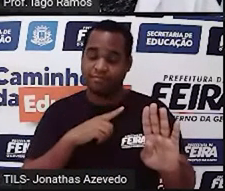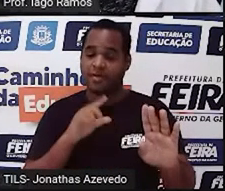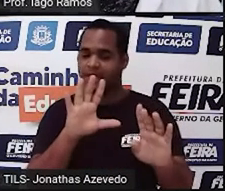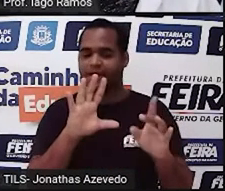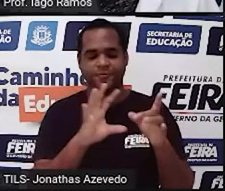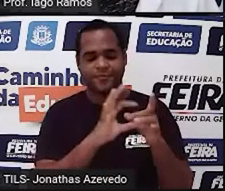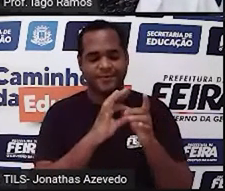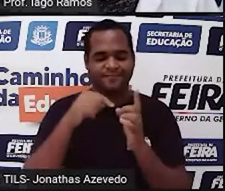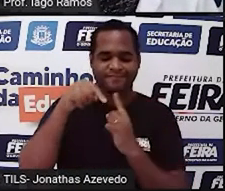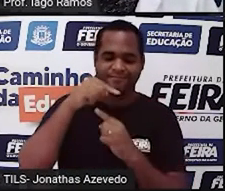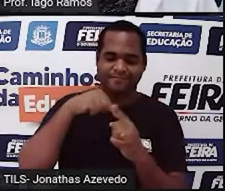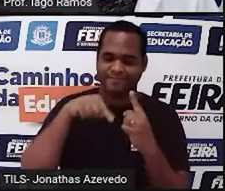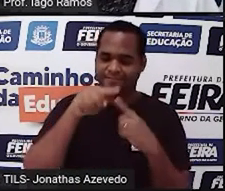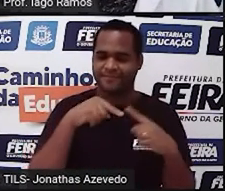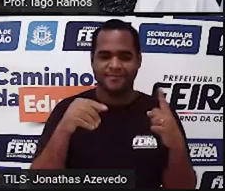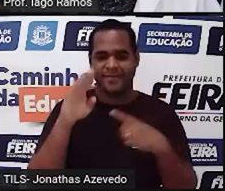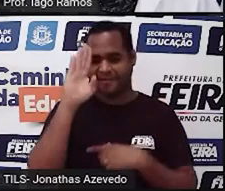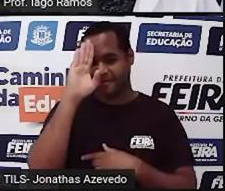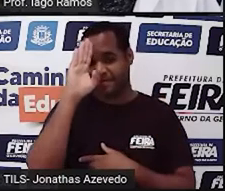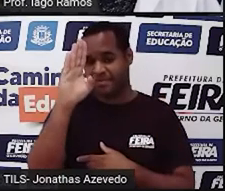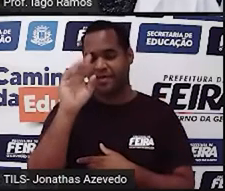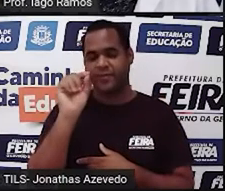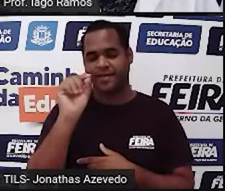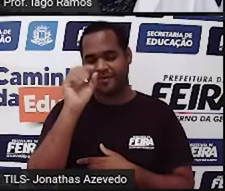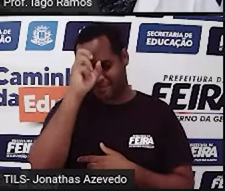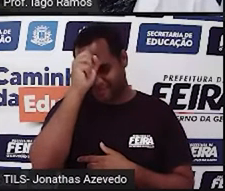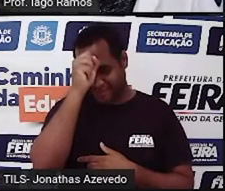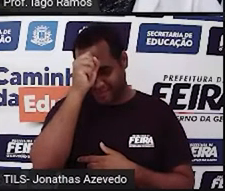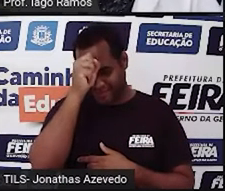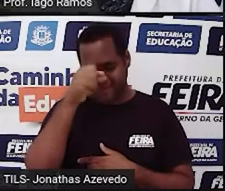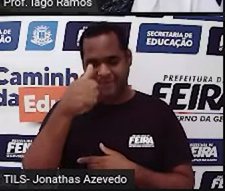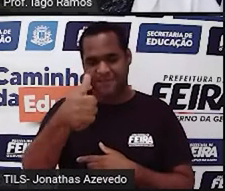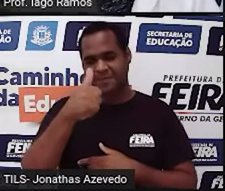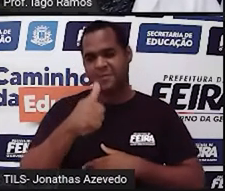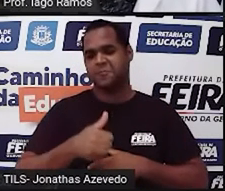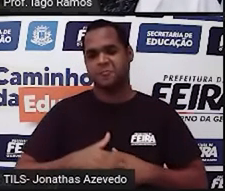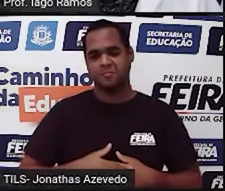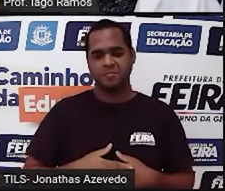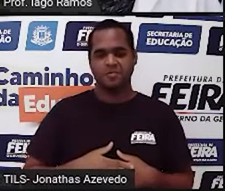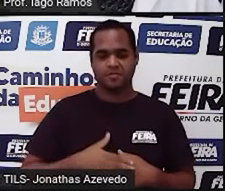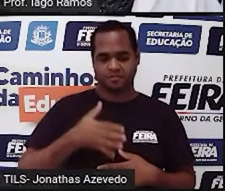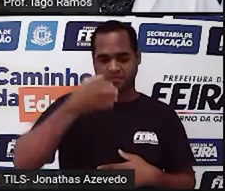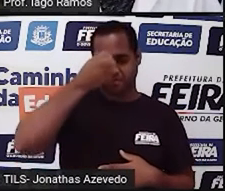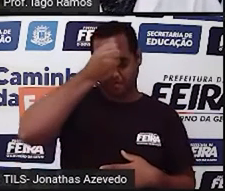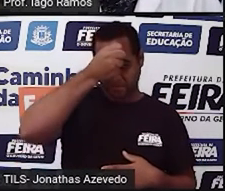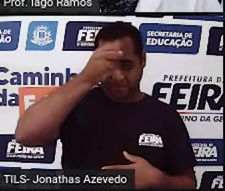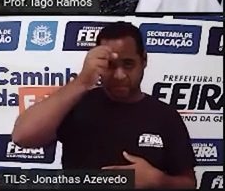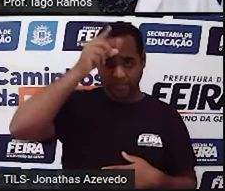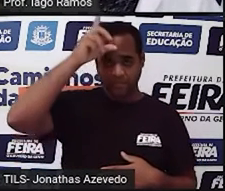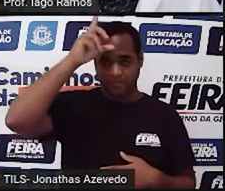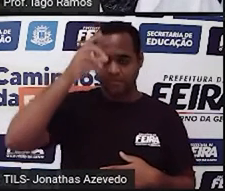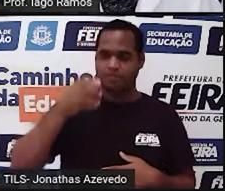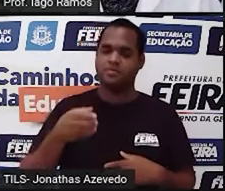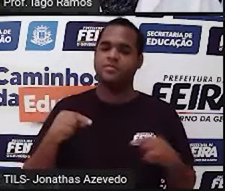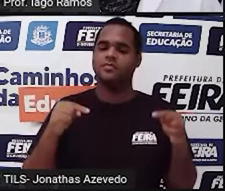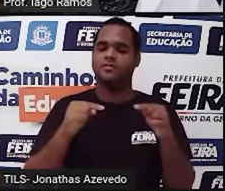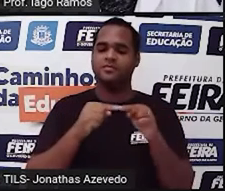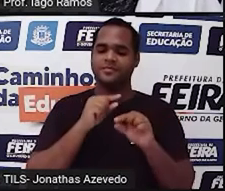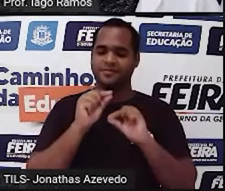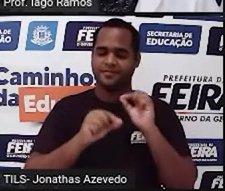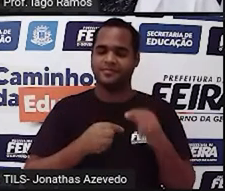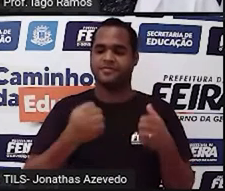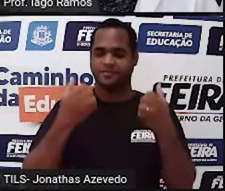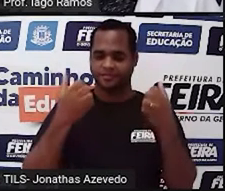Unidos com propósito de aprendermos né e aprendermos coisas sobre